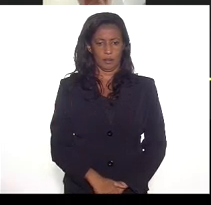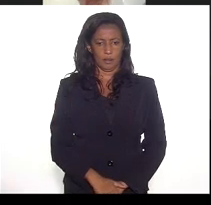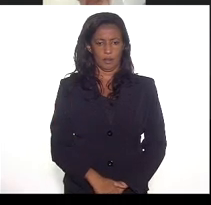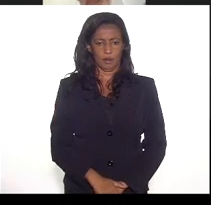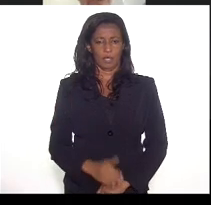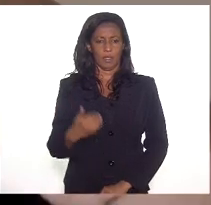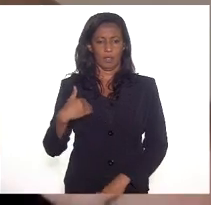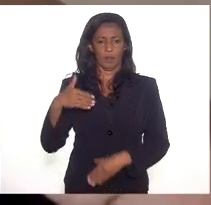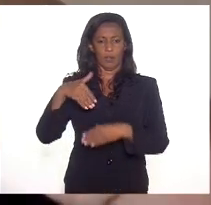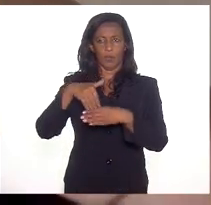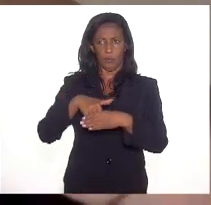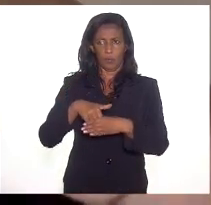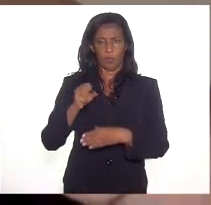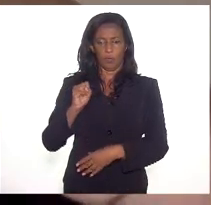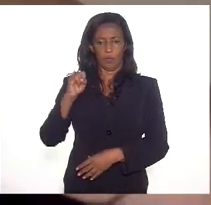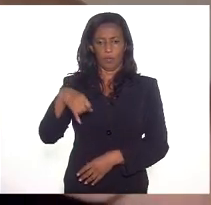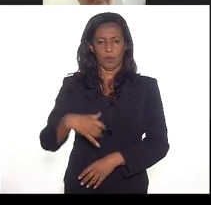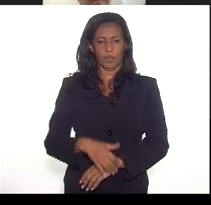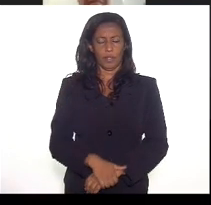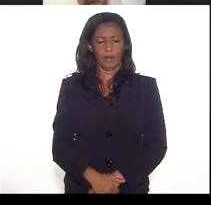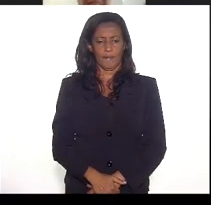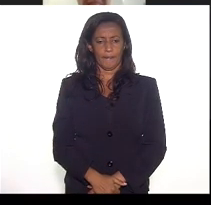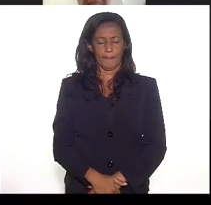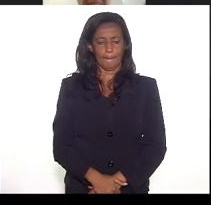Voto sim ao destaque, presidente. Deputada, vota sim.